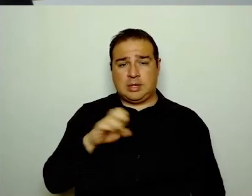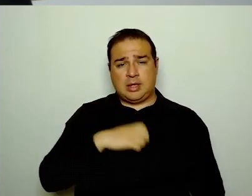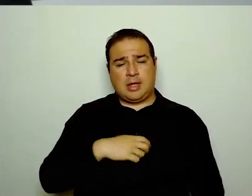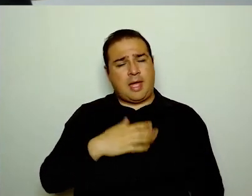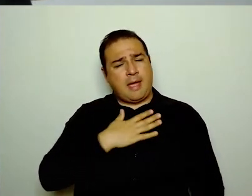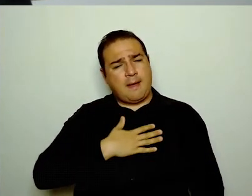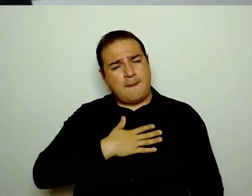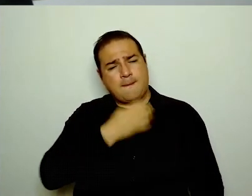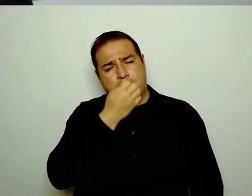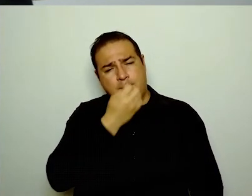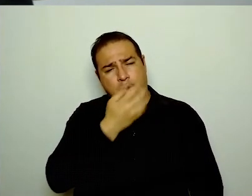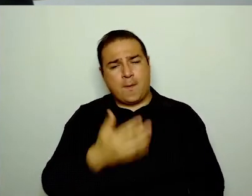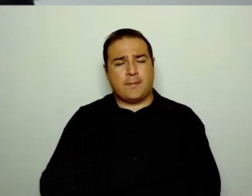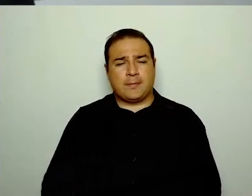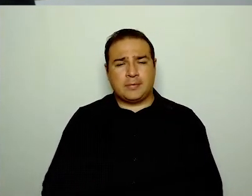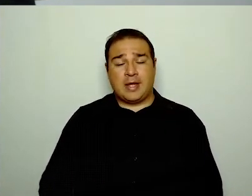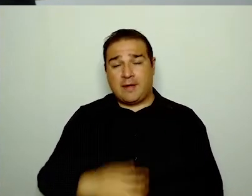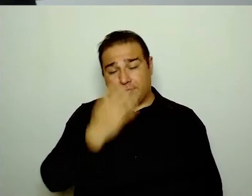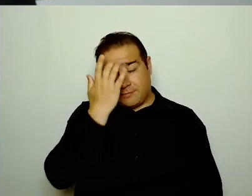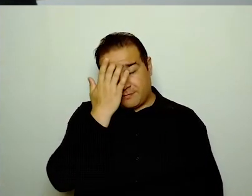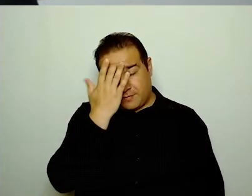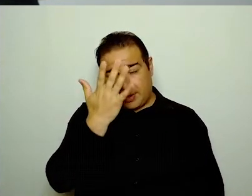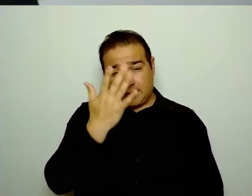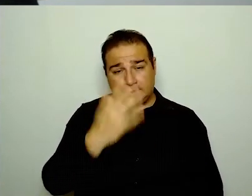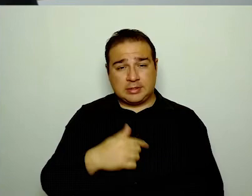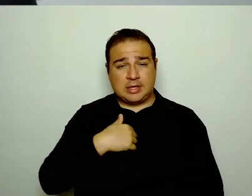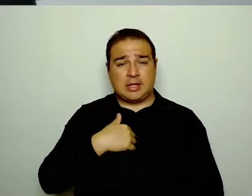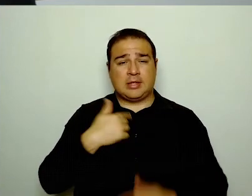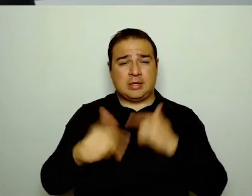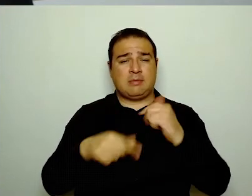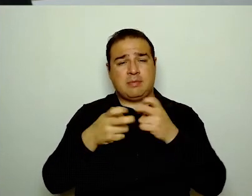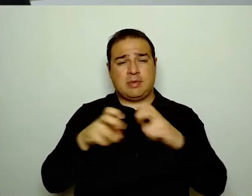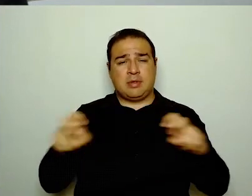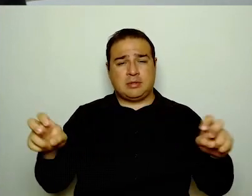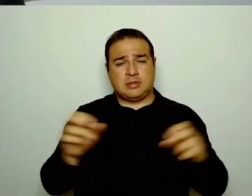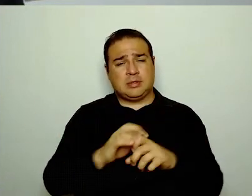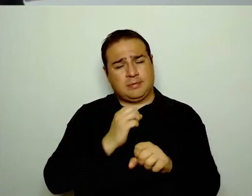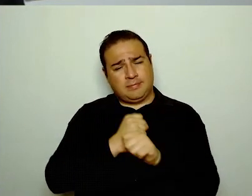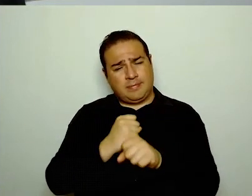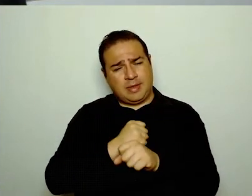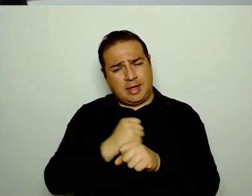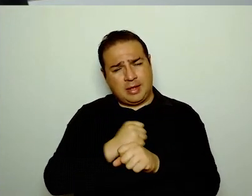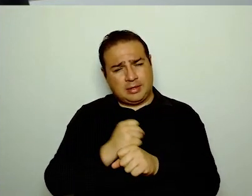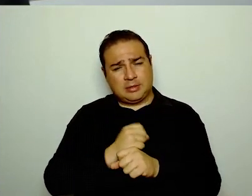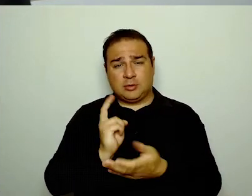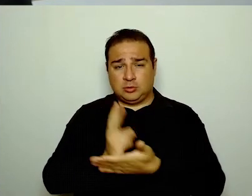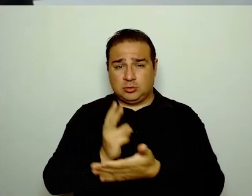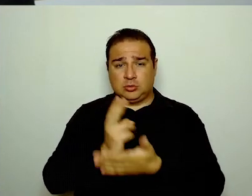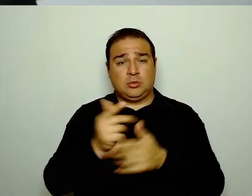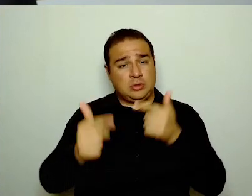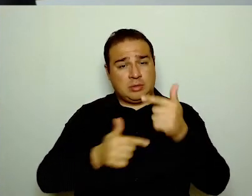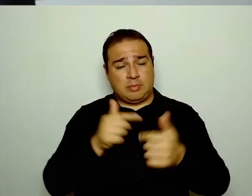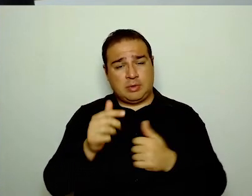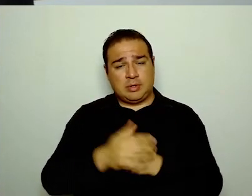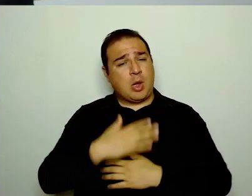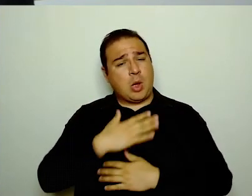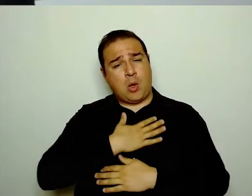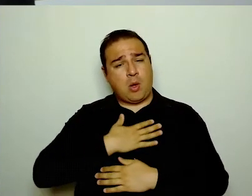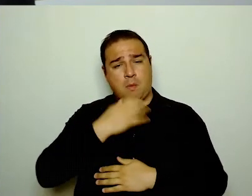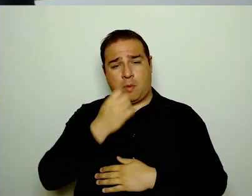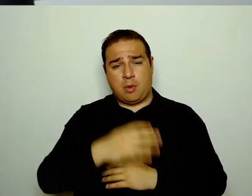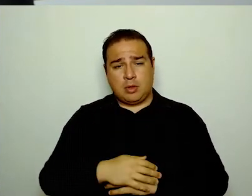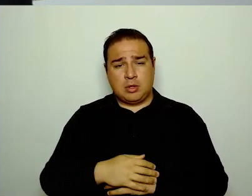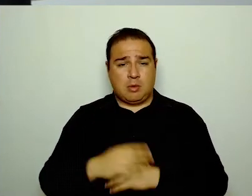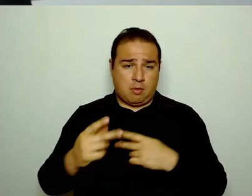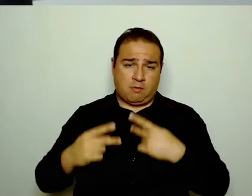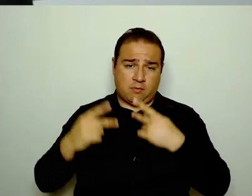do TRE é muito bom, é muito fácil. Eu fui mesária muitos anos, continuo ainda.